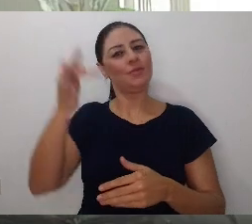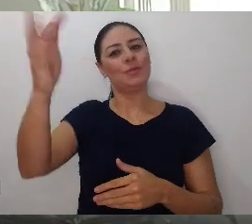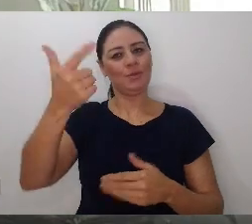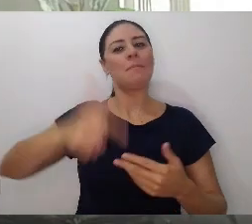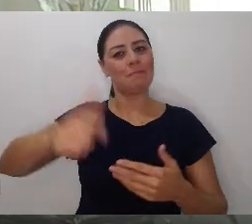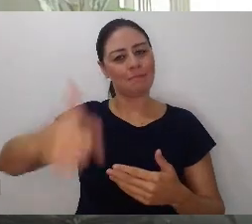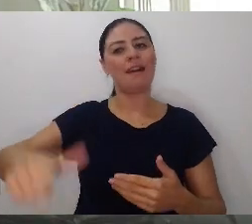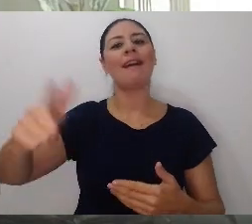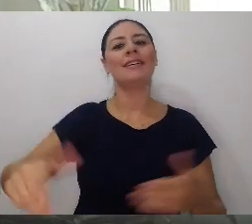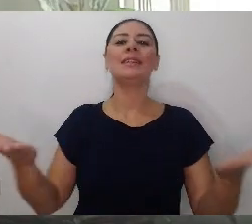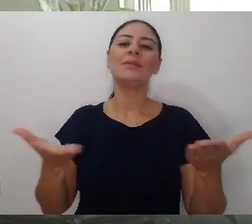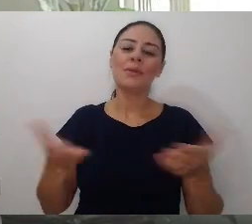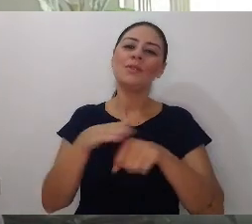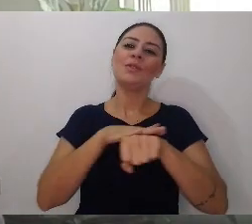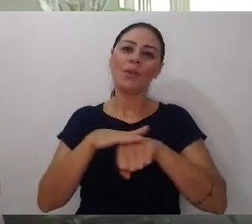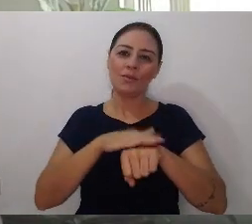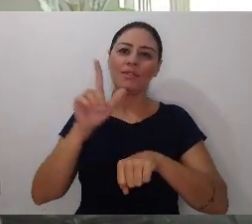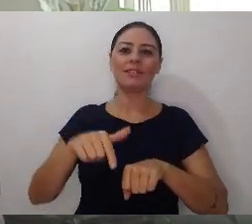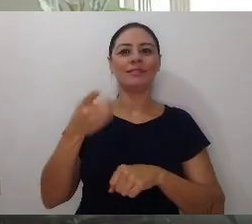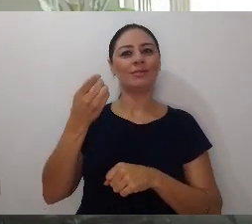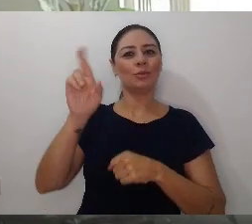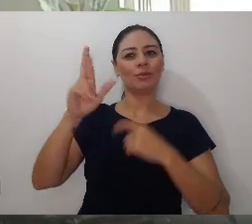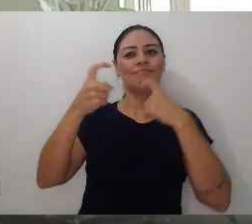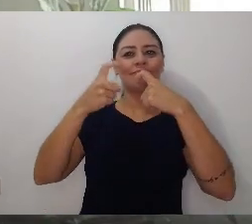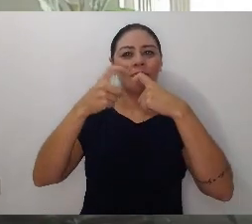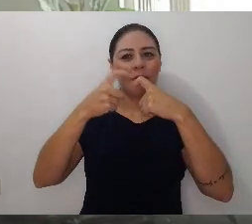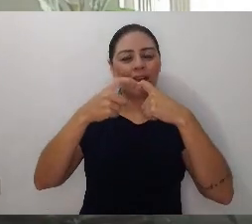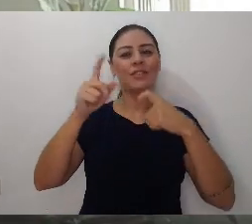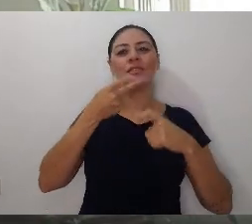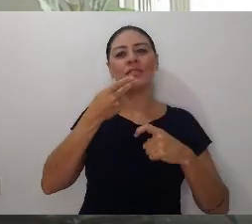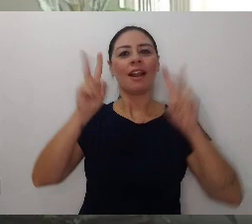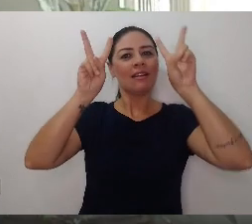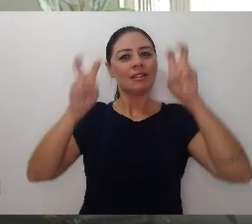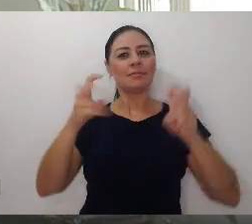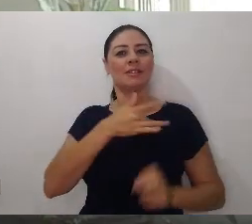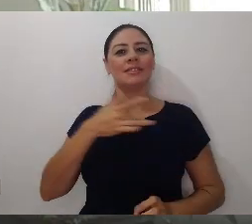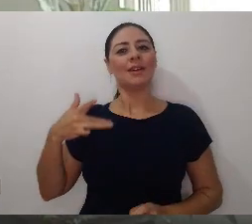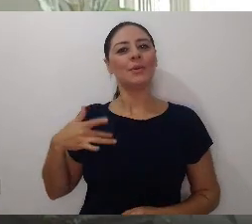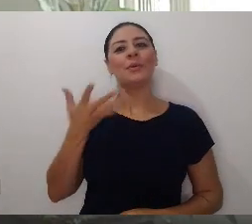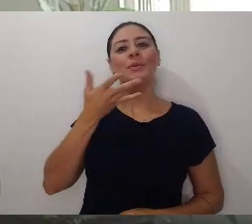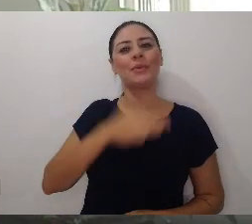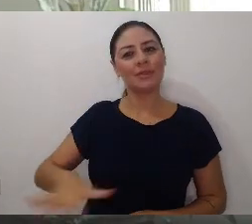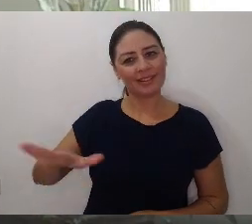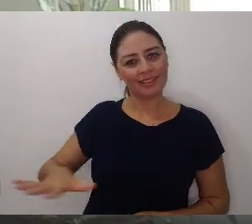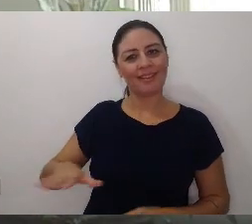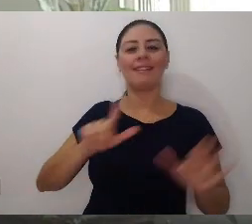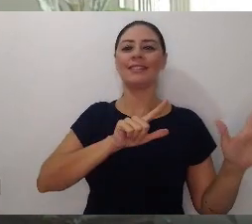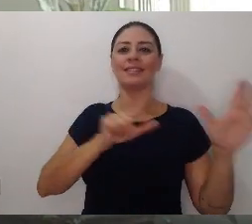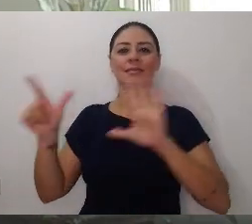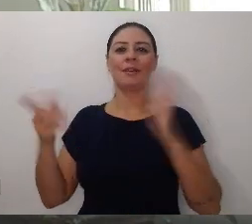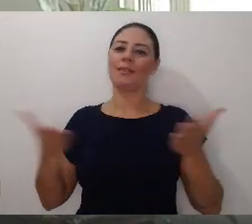dia porque essa semana se finda com a doutora, que vai falar um pouquinho conosco sobre a saúde das crianças